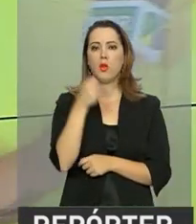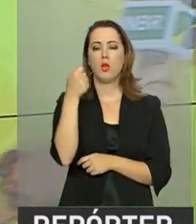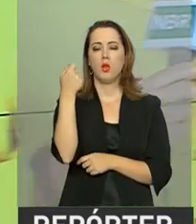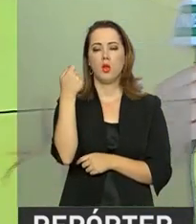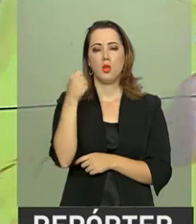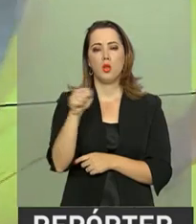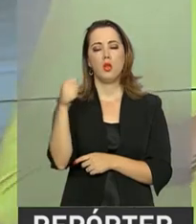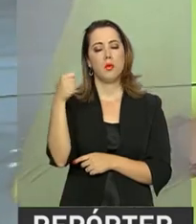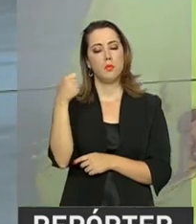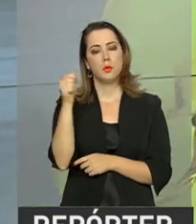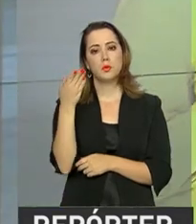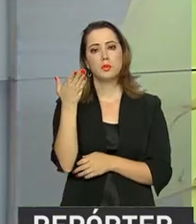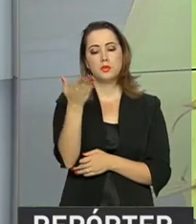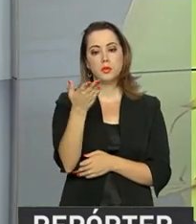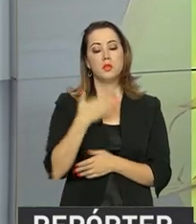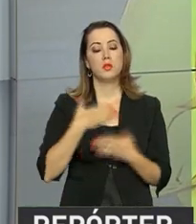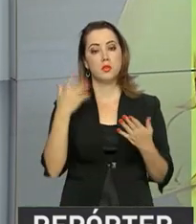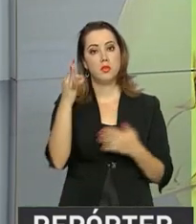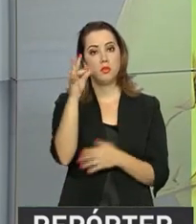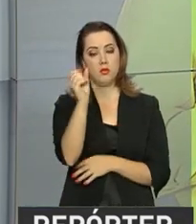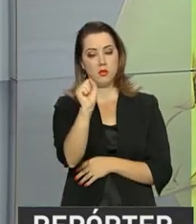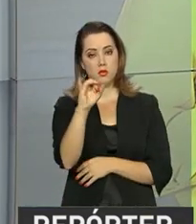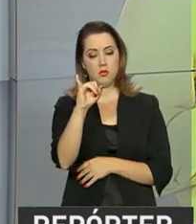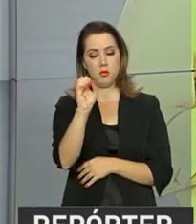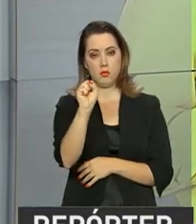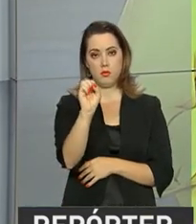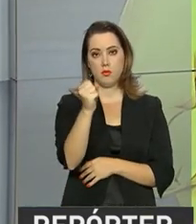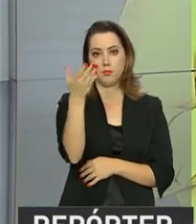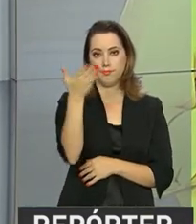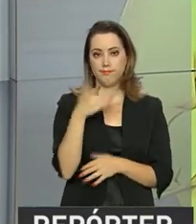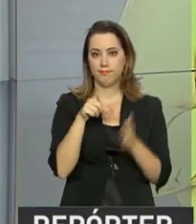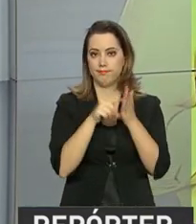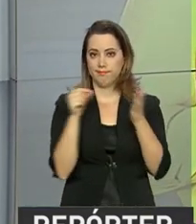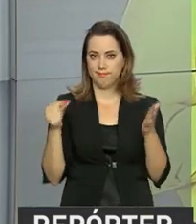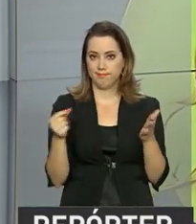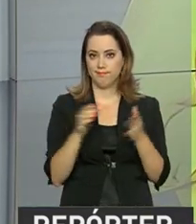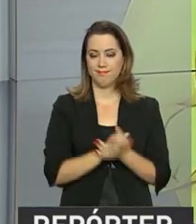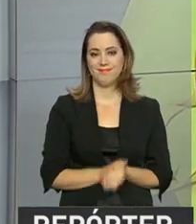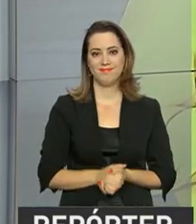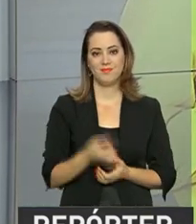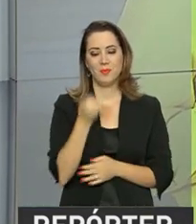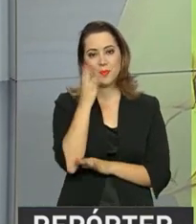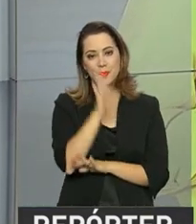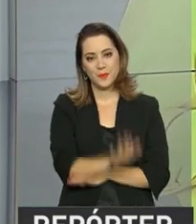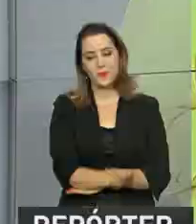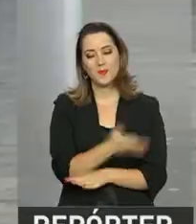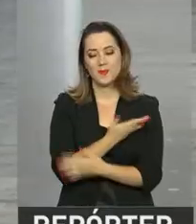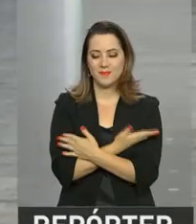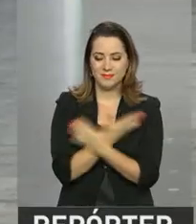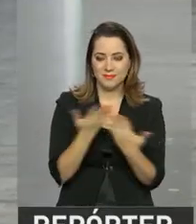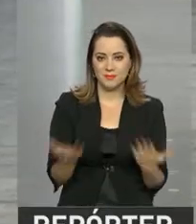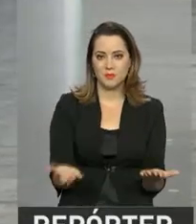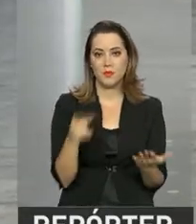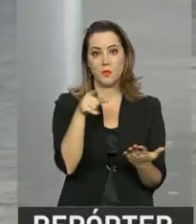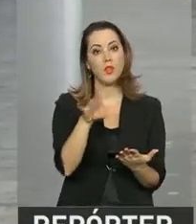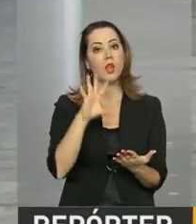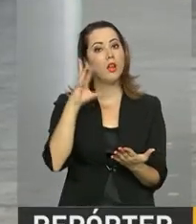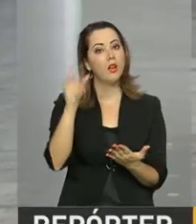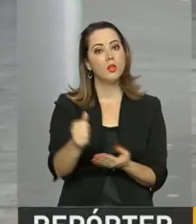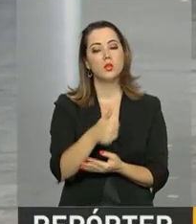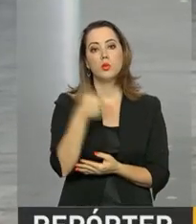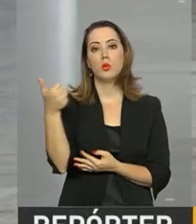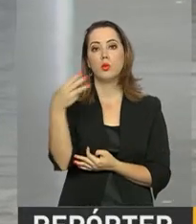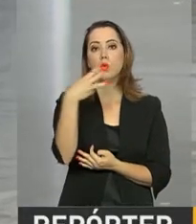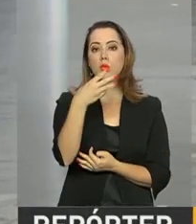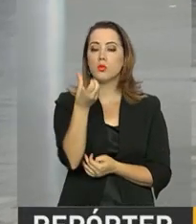Dias que está ao vivo no Palácio do Planalto Taísa Boa tarde Boa tarde Leandro boa tarde a todos ao todos